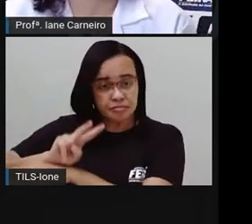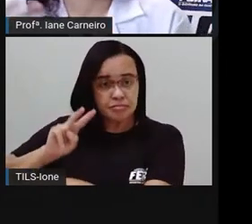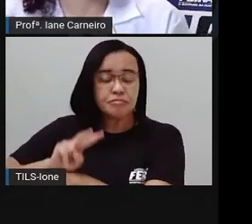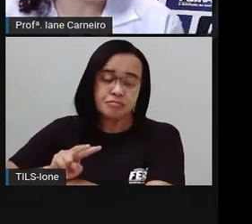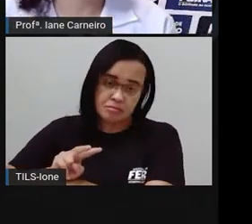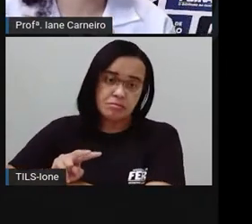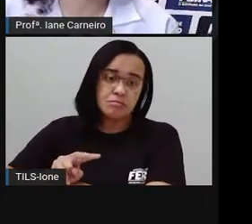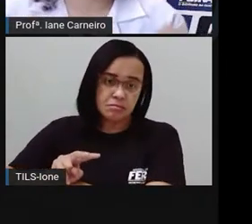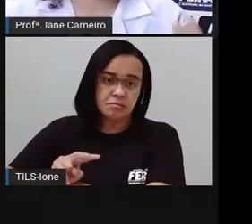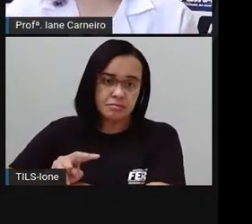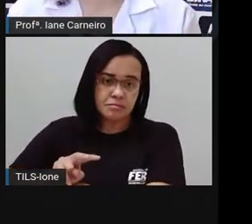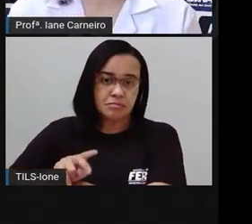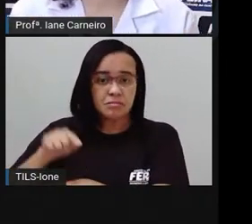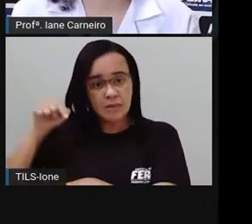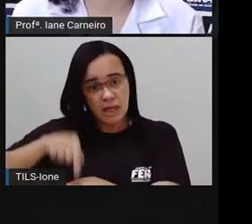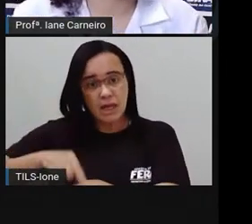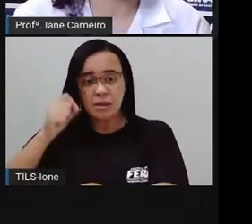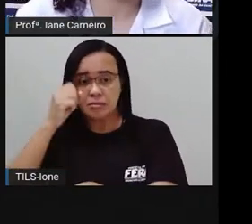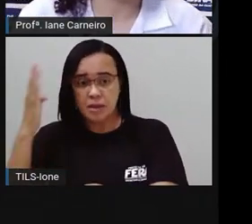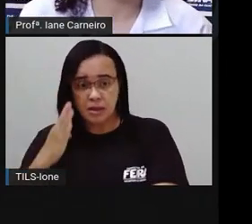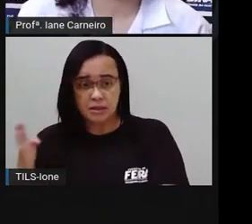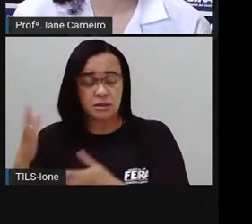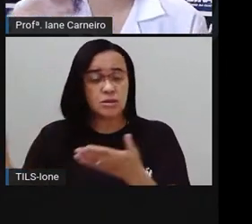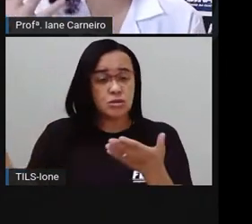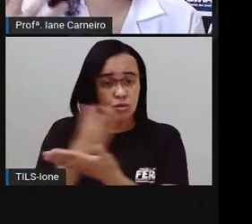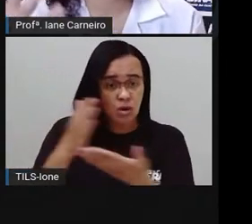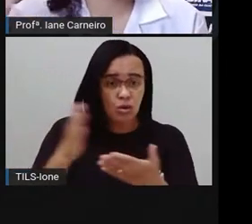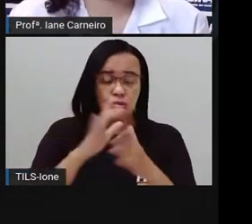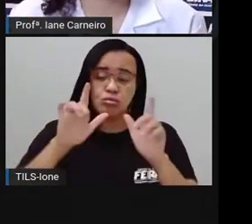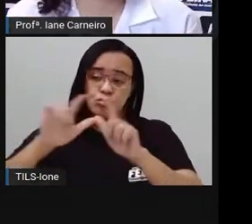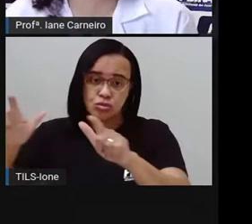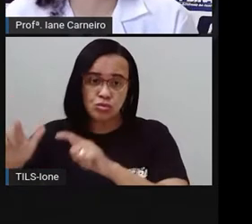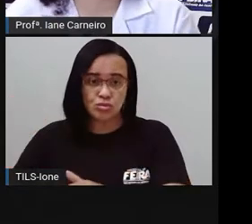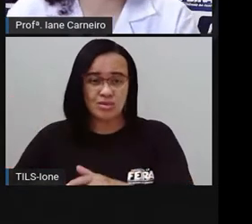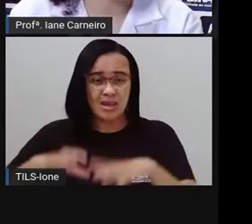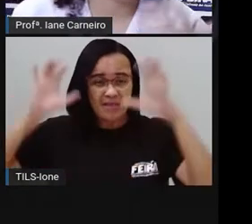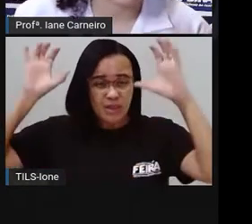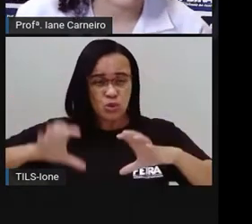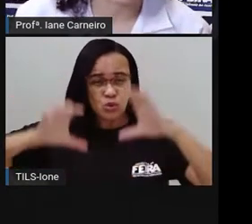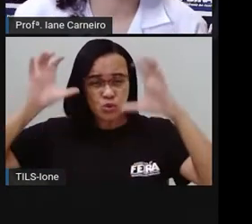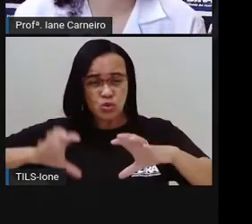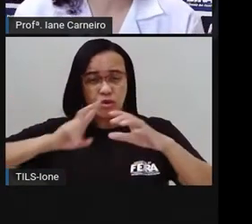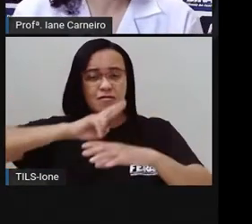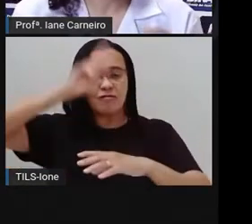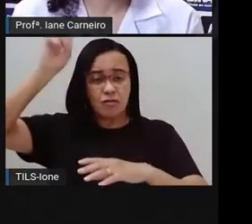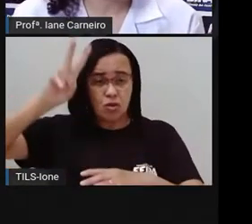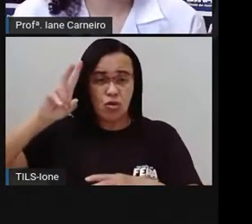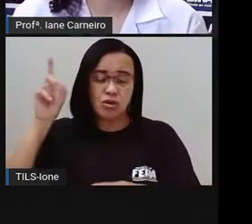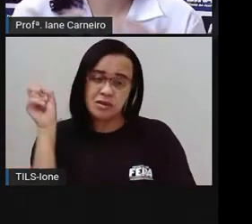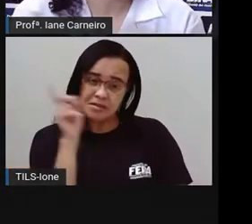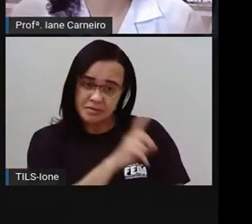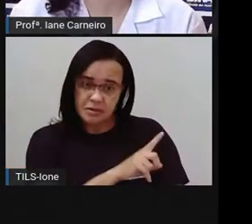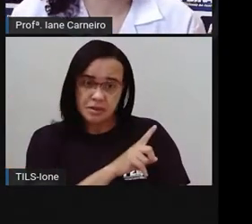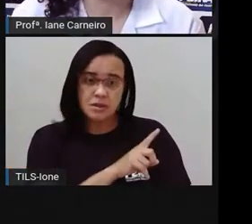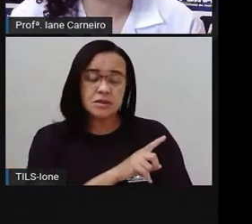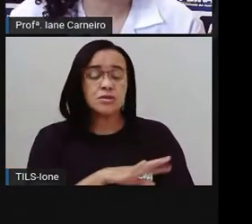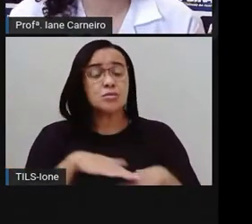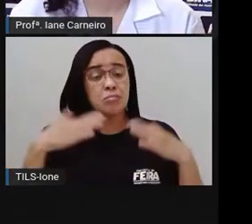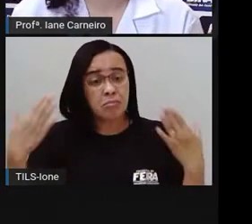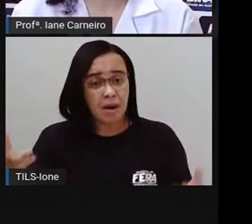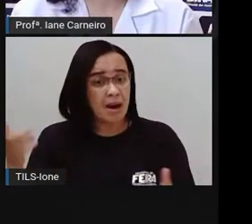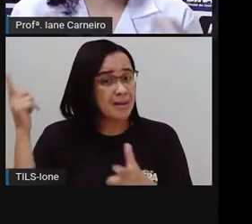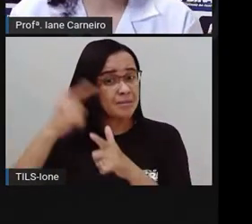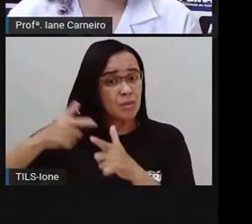né? Claro que tem lugares aqui do país que, quando chove muito, alaga a casa, né? São problemas que o próprio